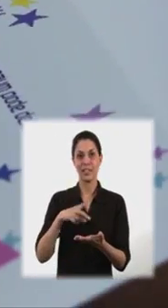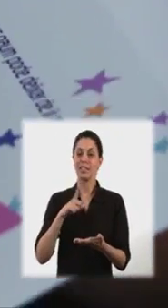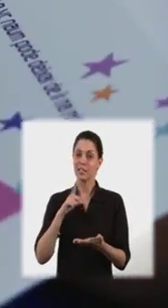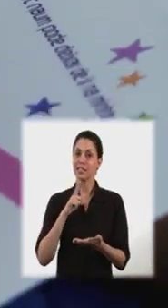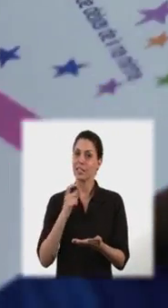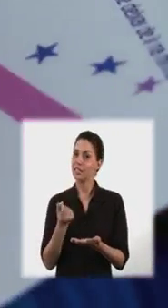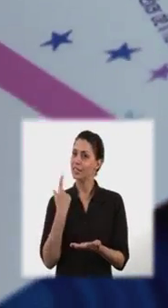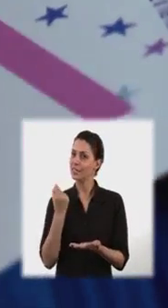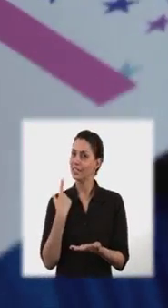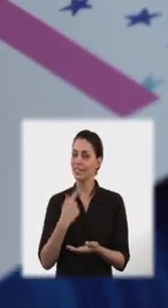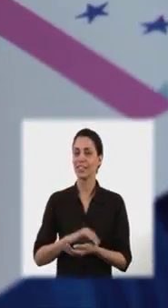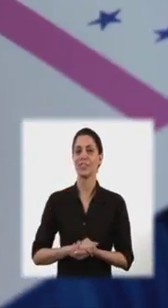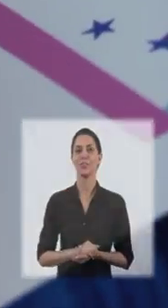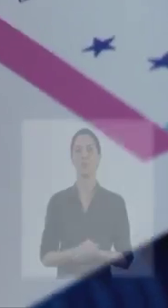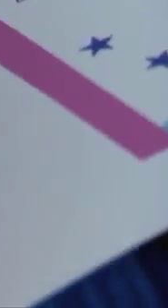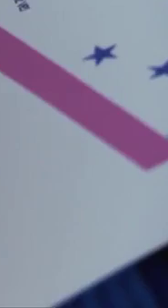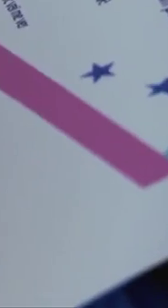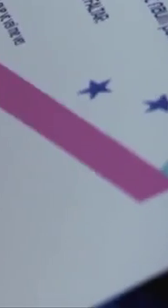estranhas.